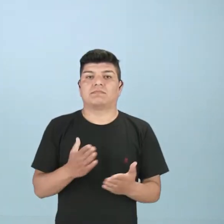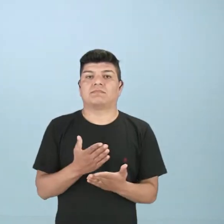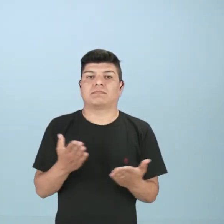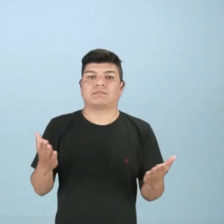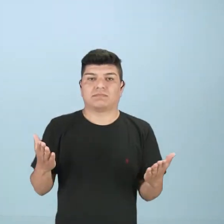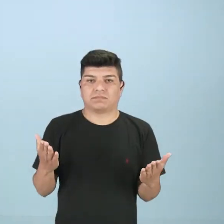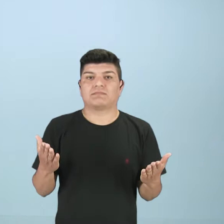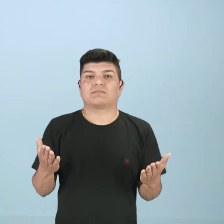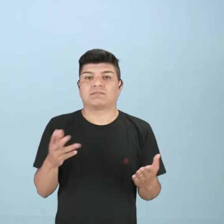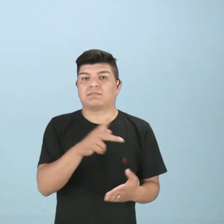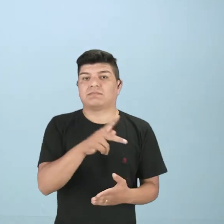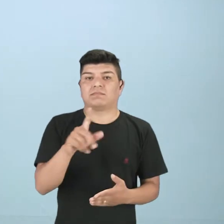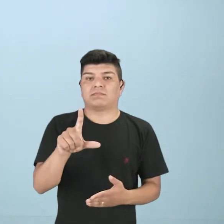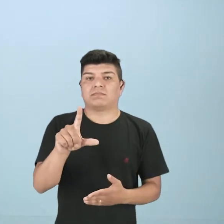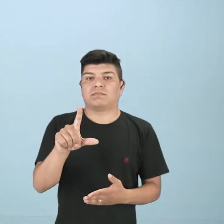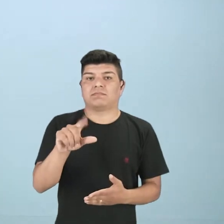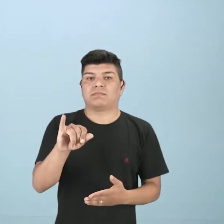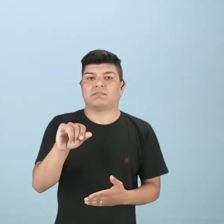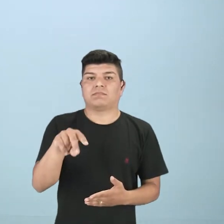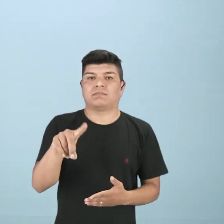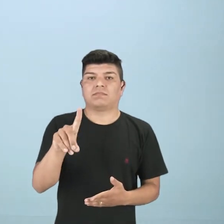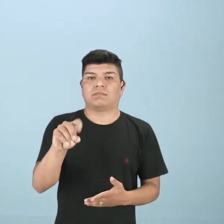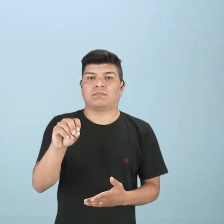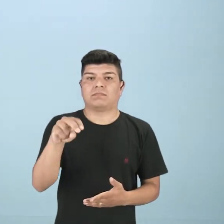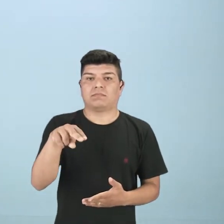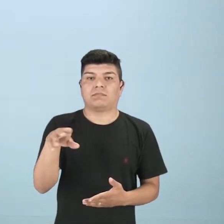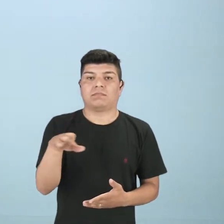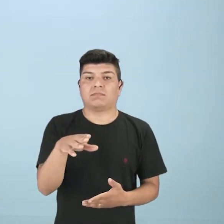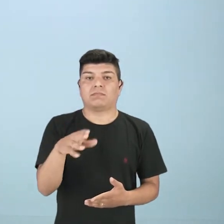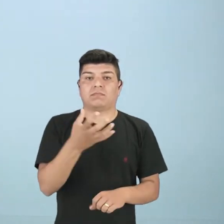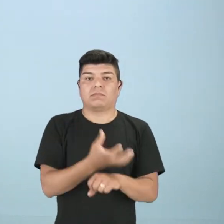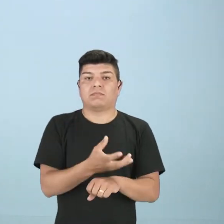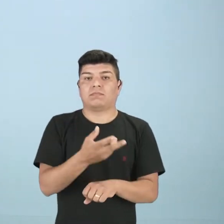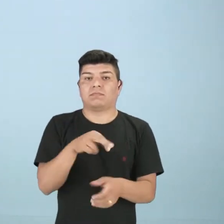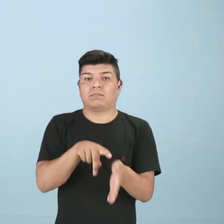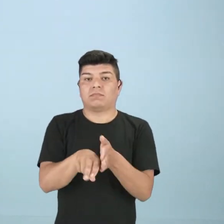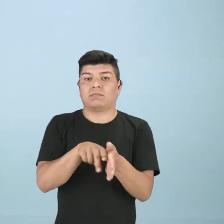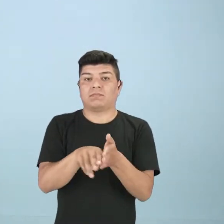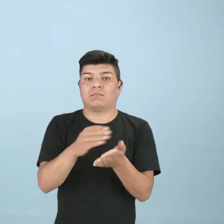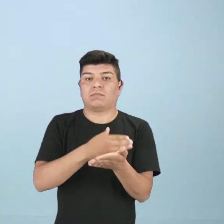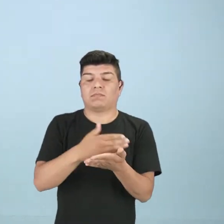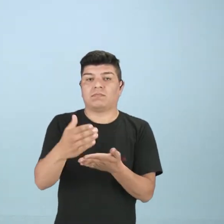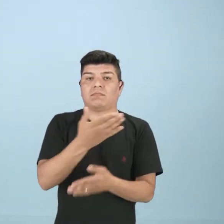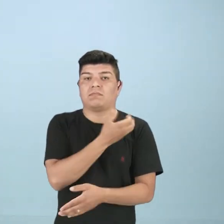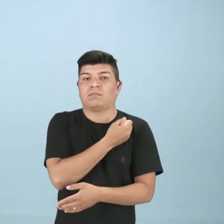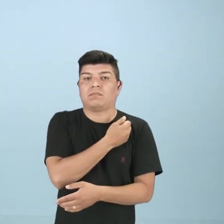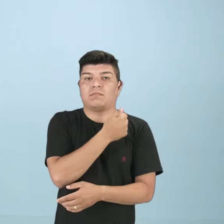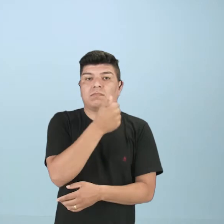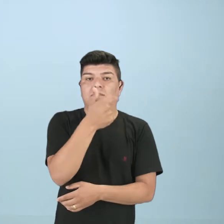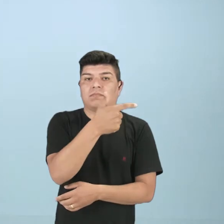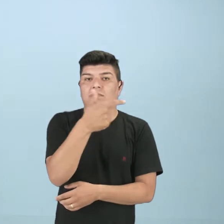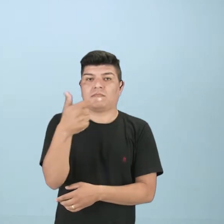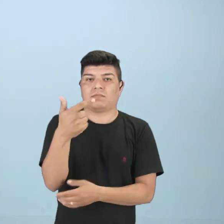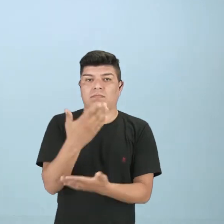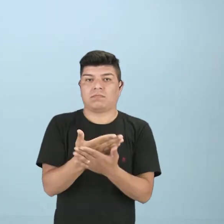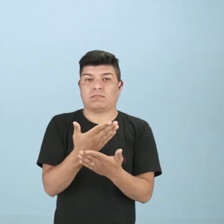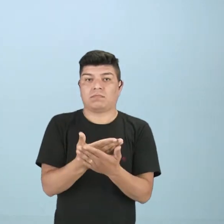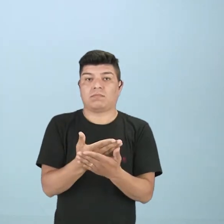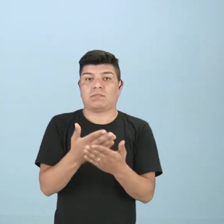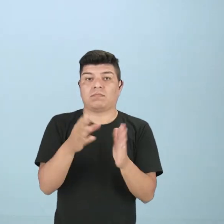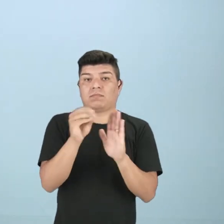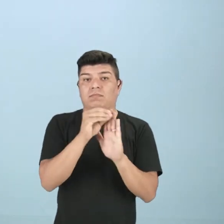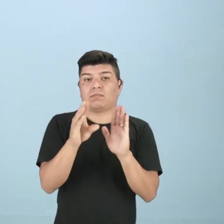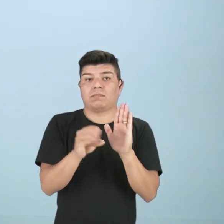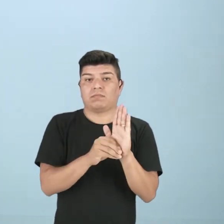Olá pessoal, eu sou o professor Lyndon Johnson de Biologia. Vamos iniciar a aula número 22, sendo que o conteúdo